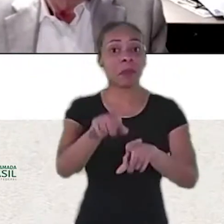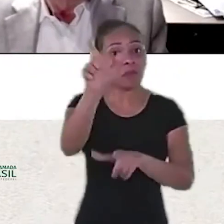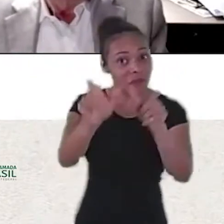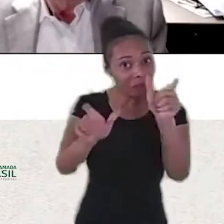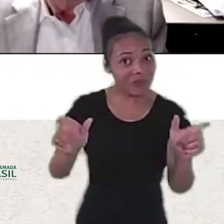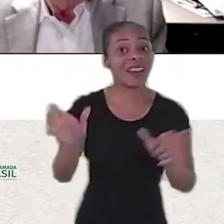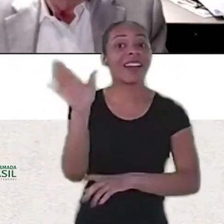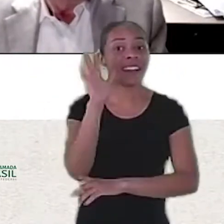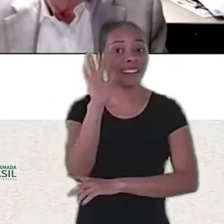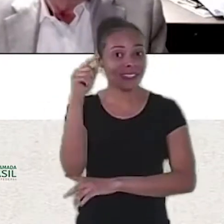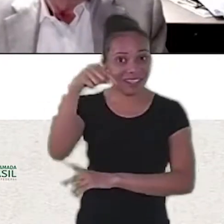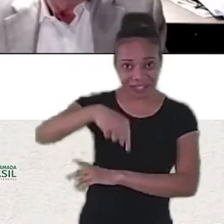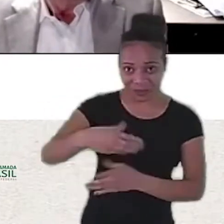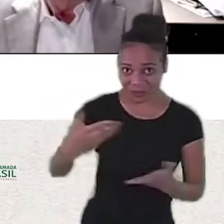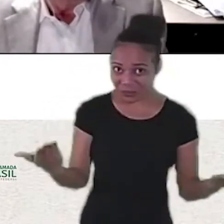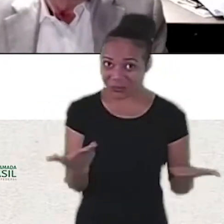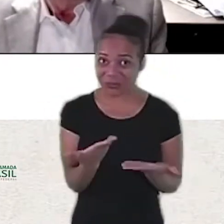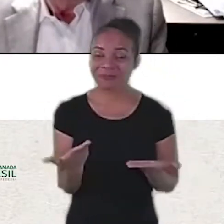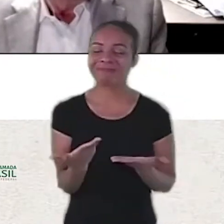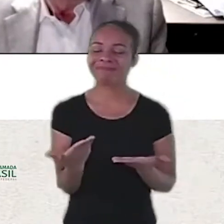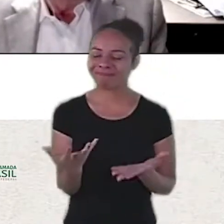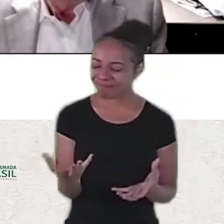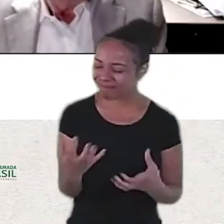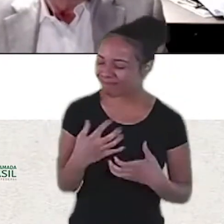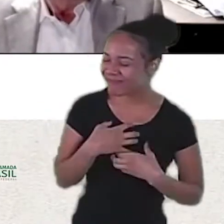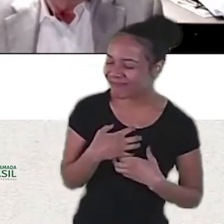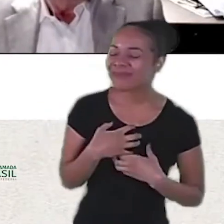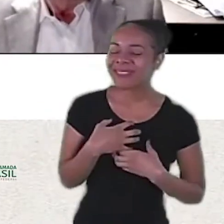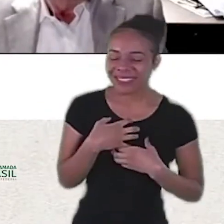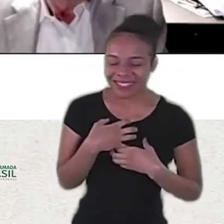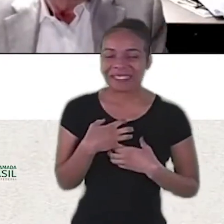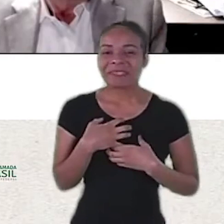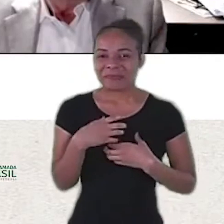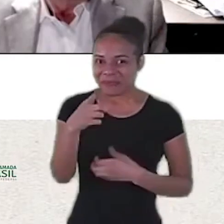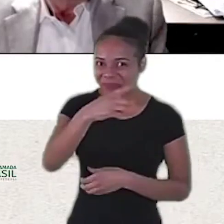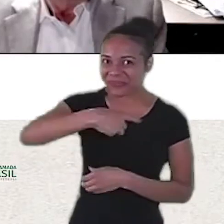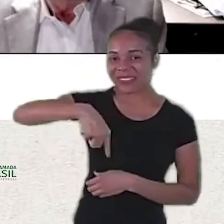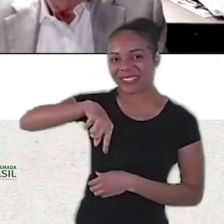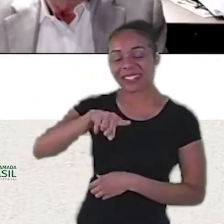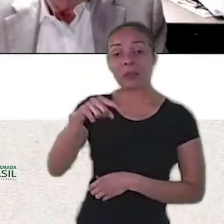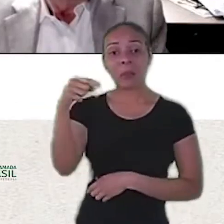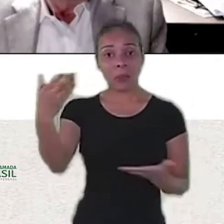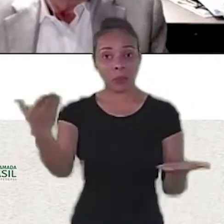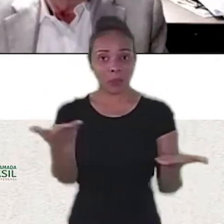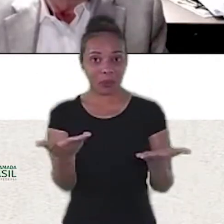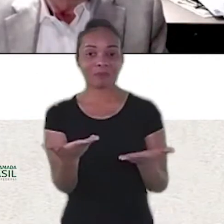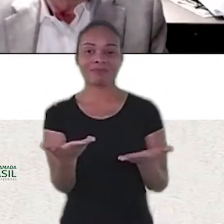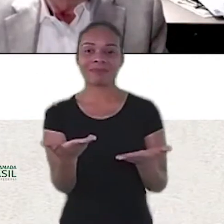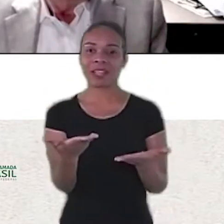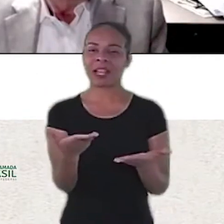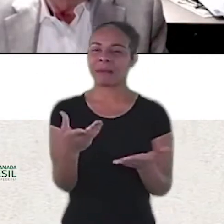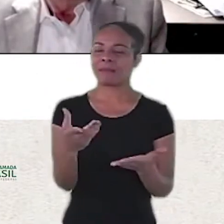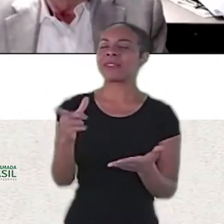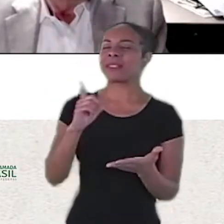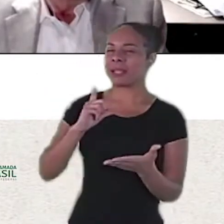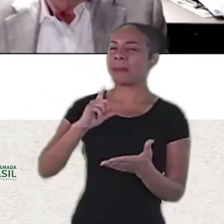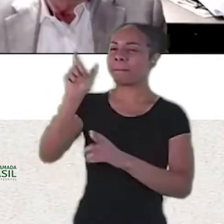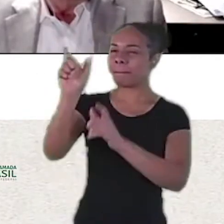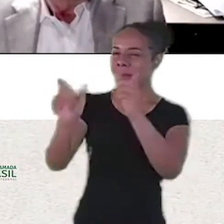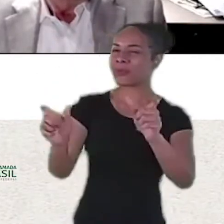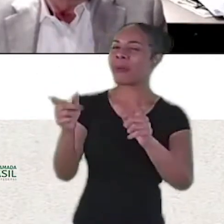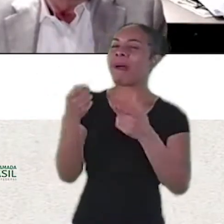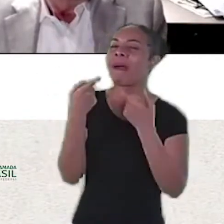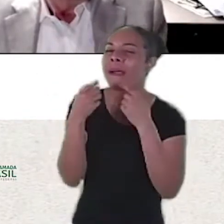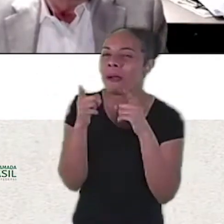então, muitas pessoas aqui na nossa live, no nosso chat, reclamando que o tempo está curto. Vamos combinar uma